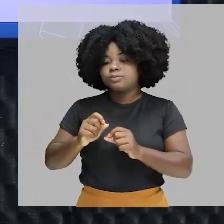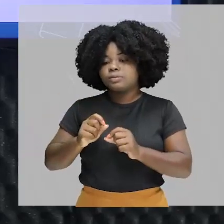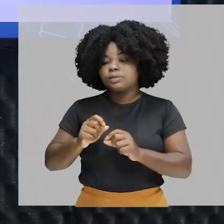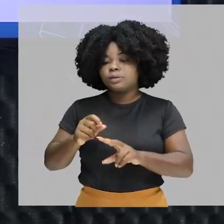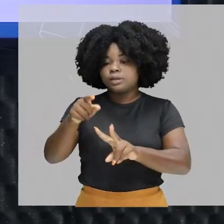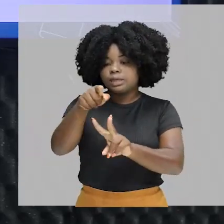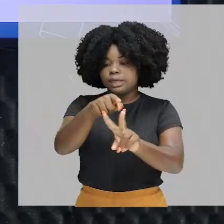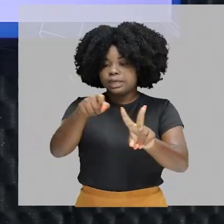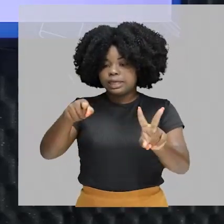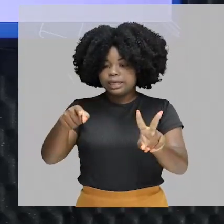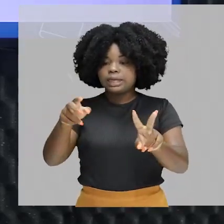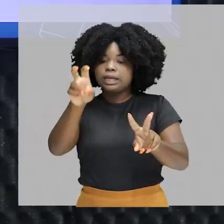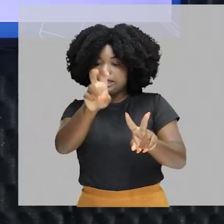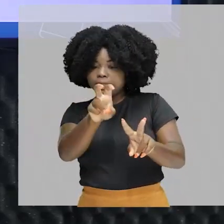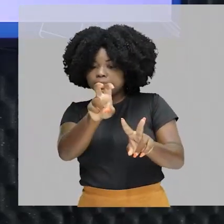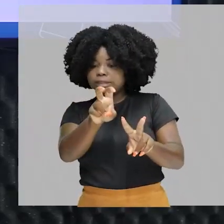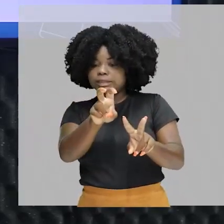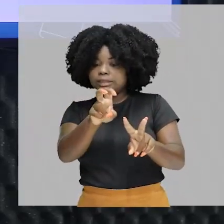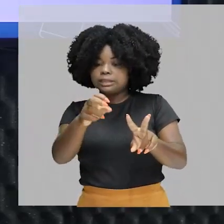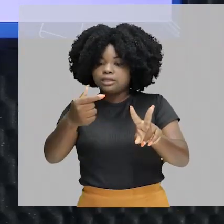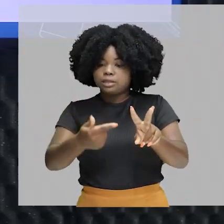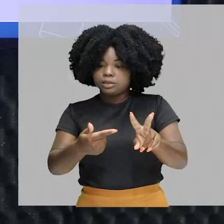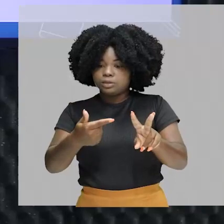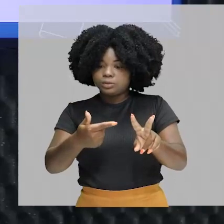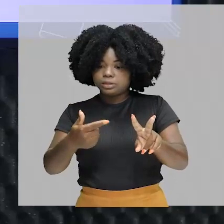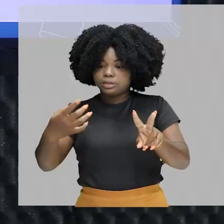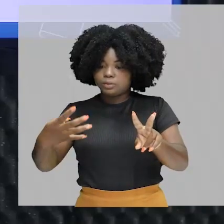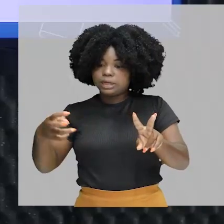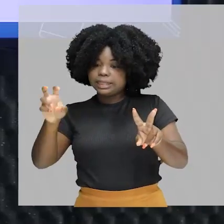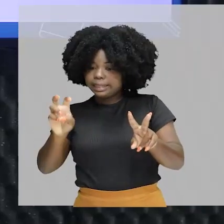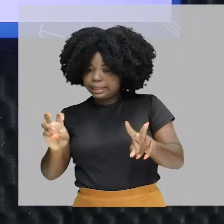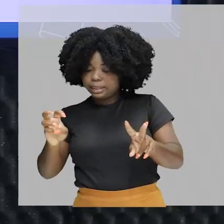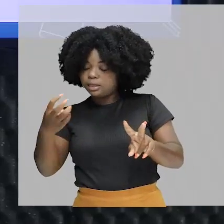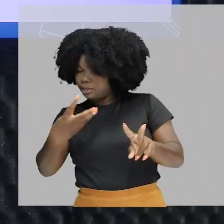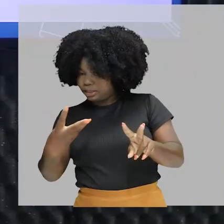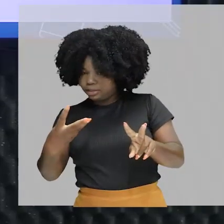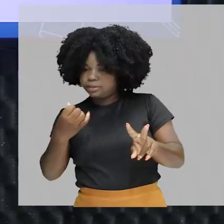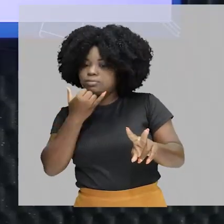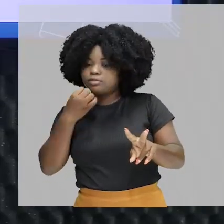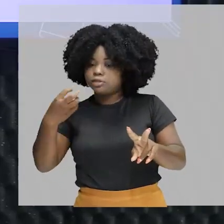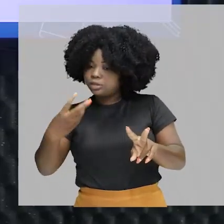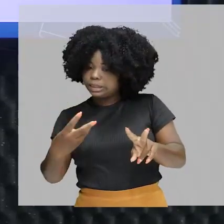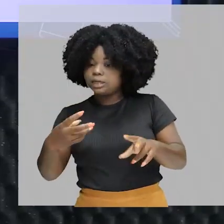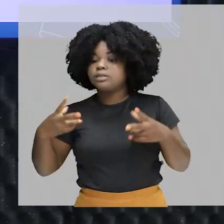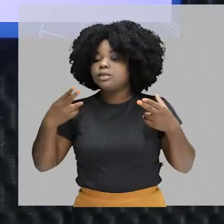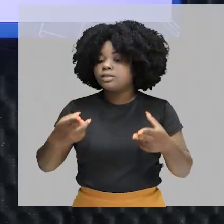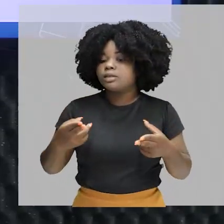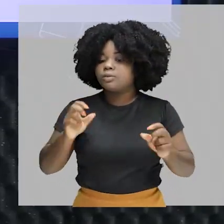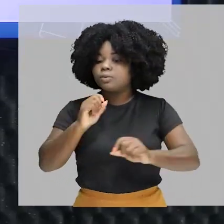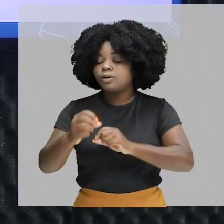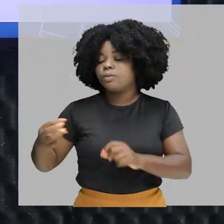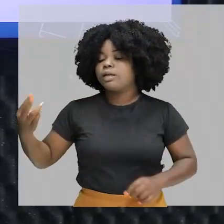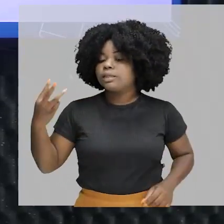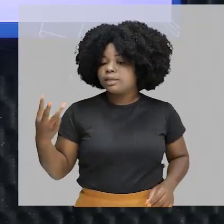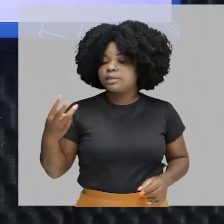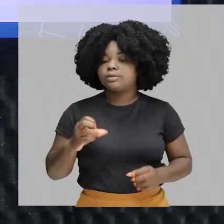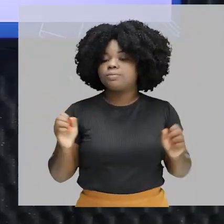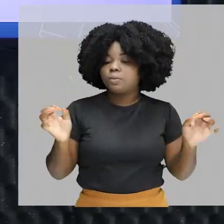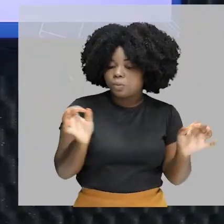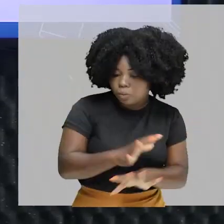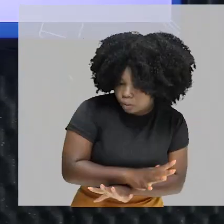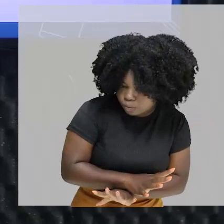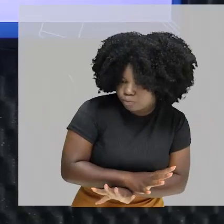eu estou extraindo a raiz quinta desse número, 243, e o resultado é 3.